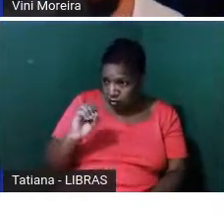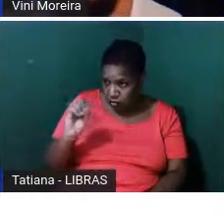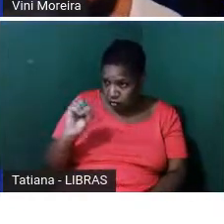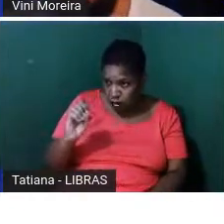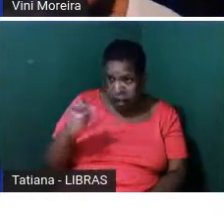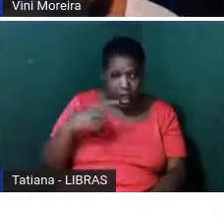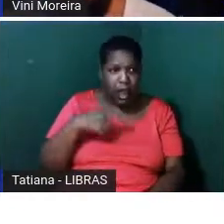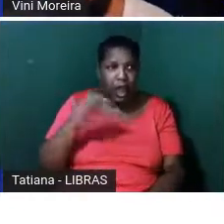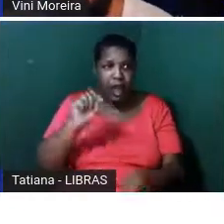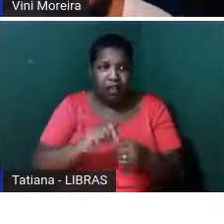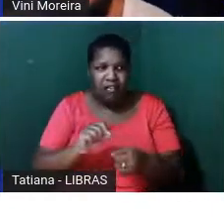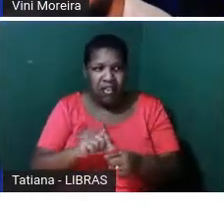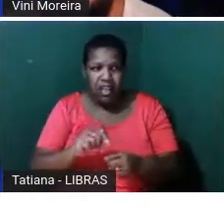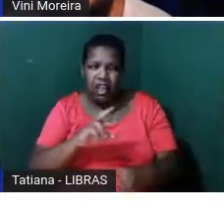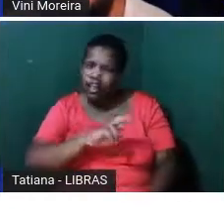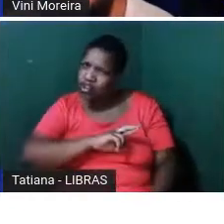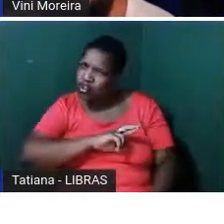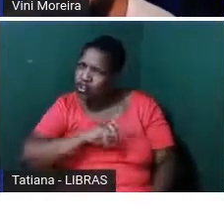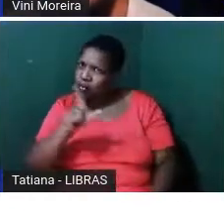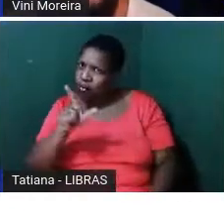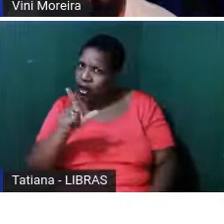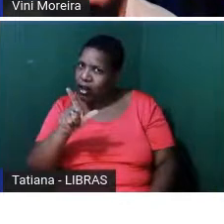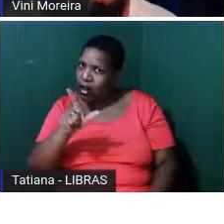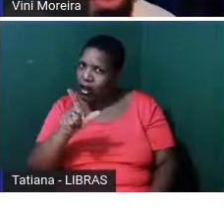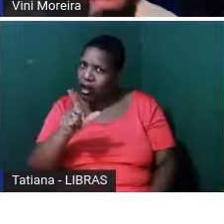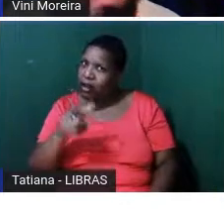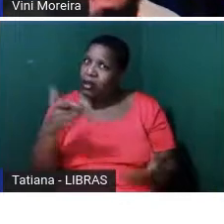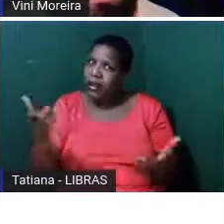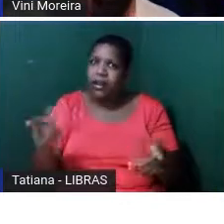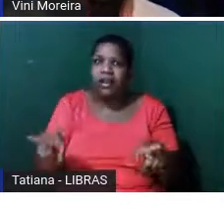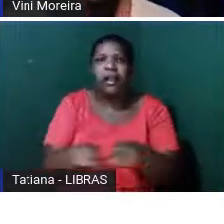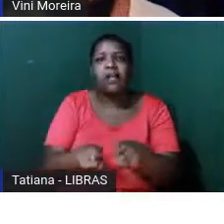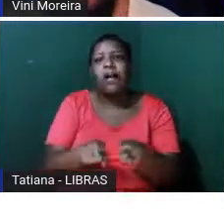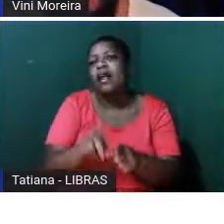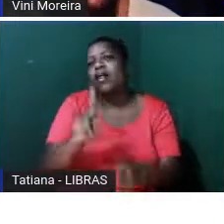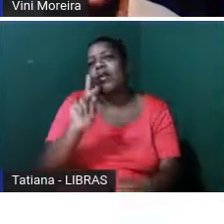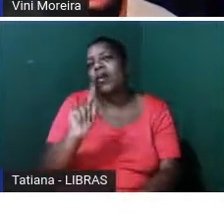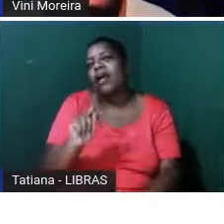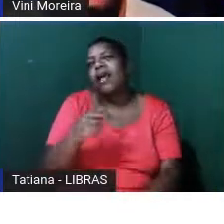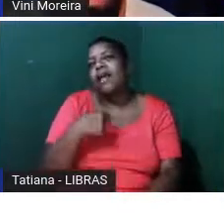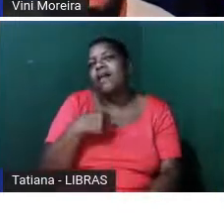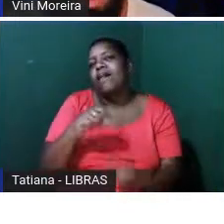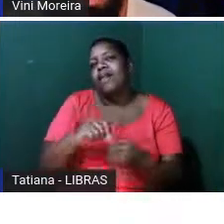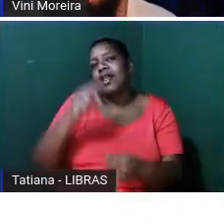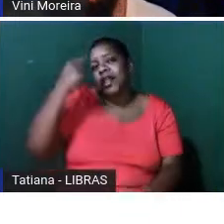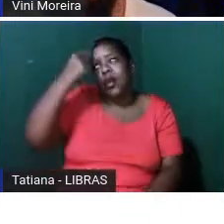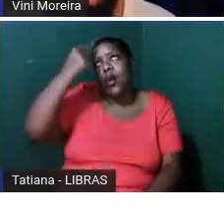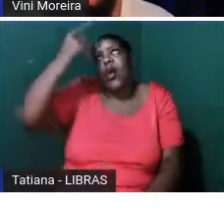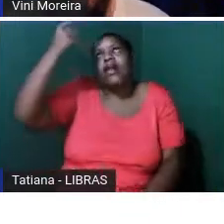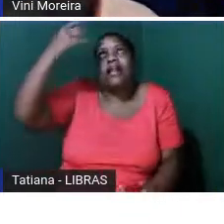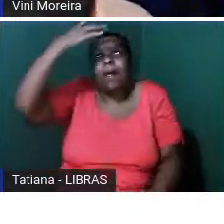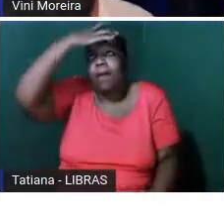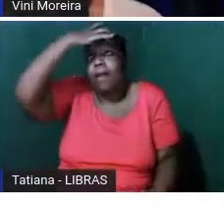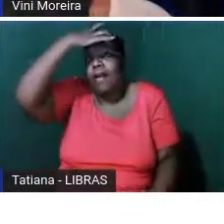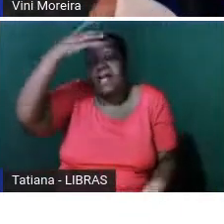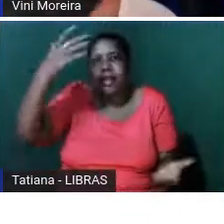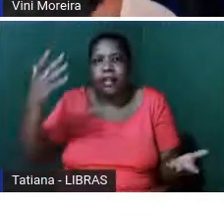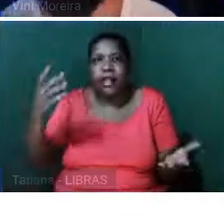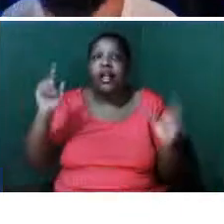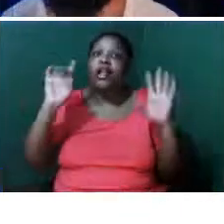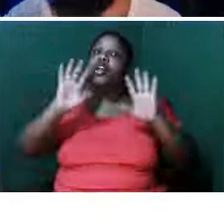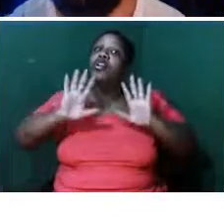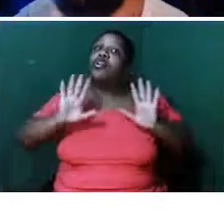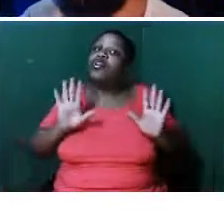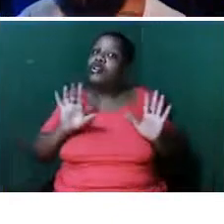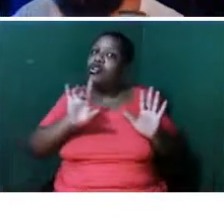for se for para fazer algo totalmente diferente também não é para fazer da nossa cabeça voltando Só se